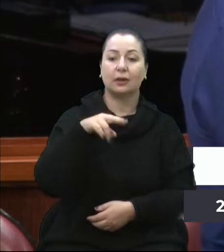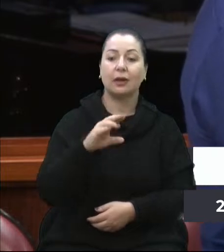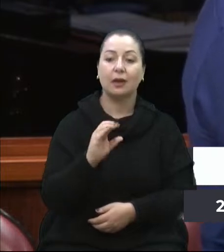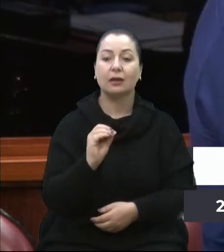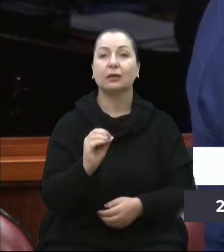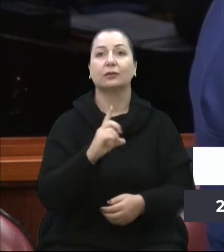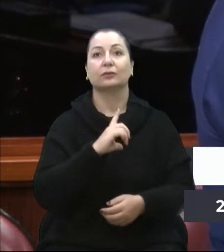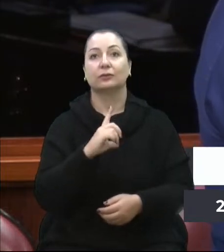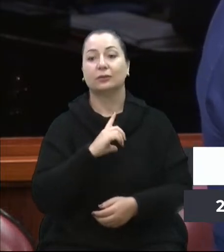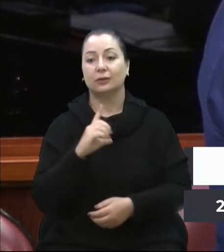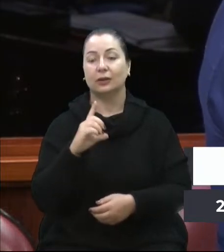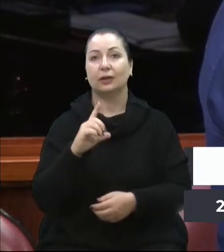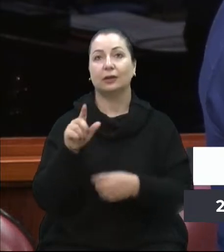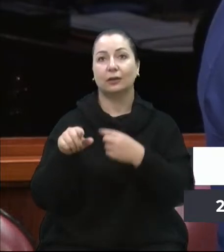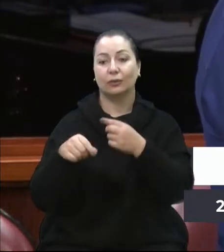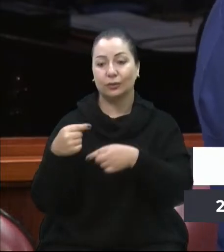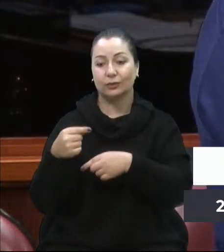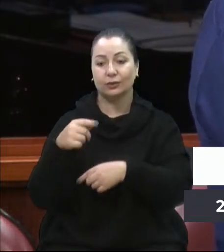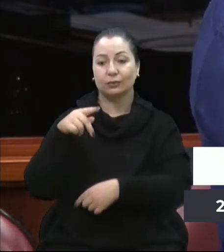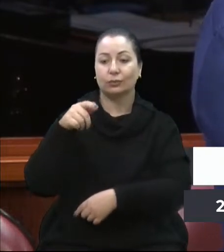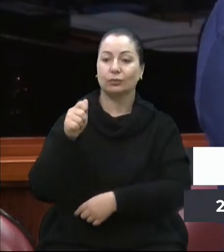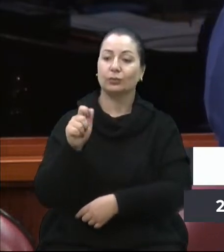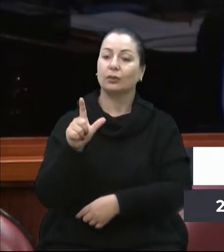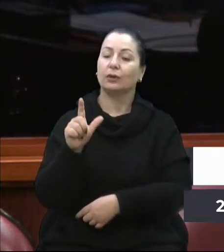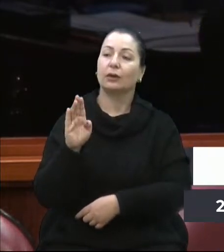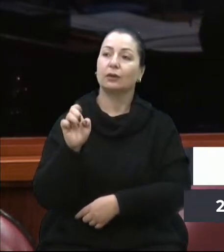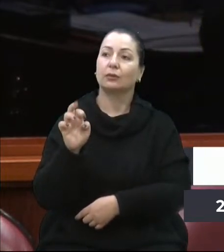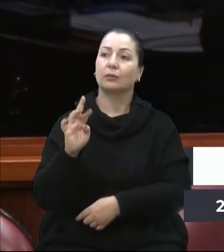do Alberto Pasqualini, né?